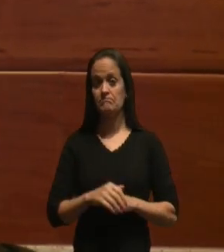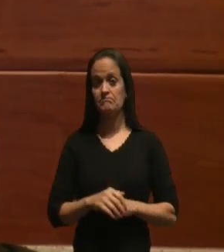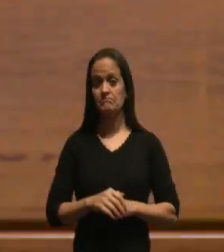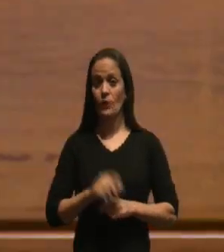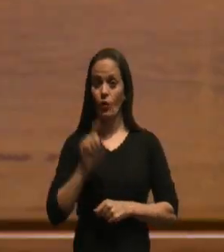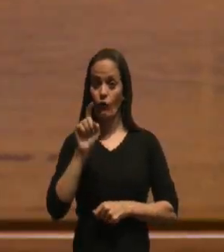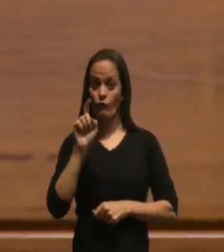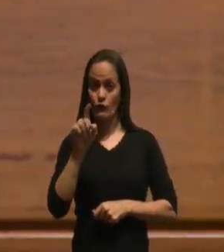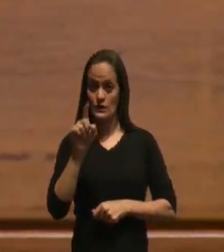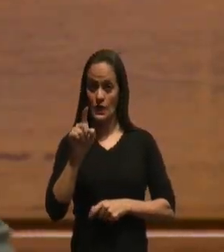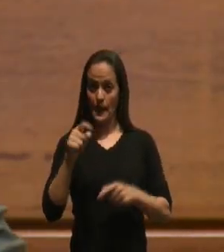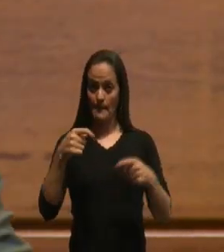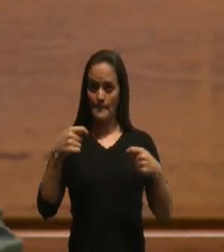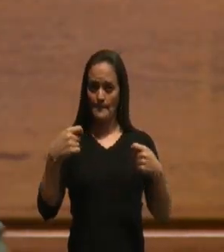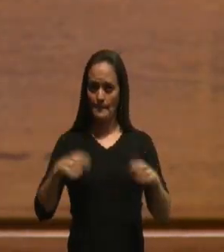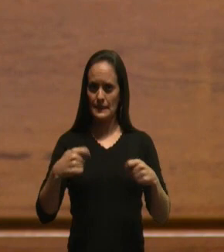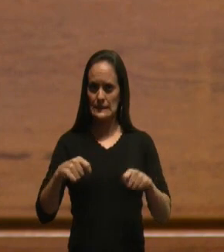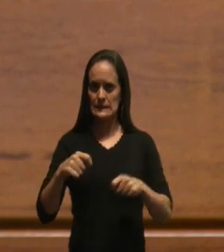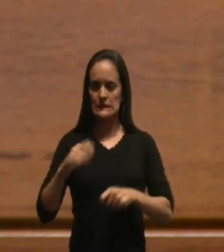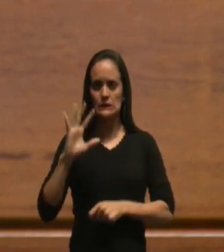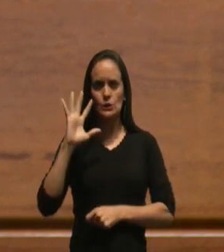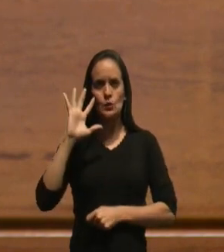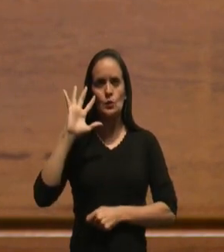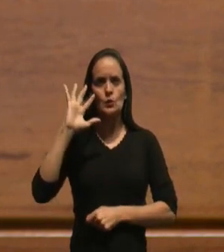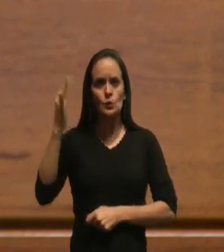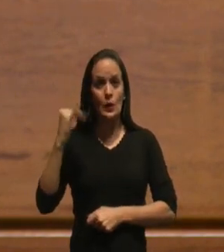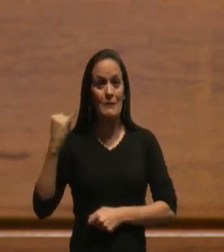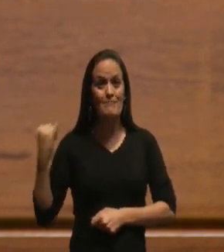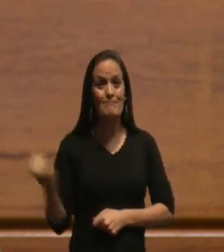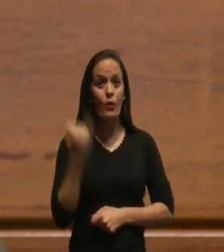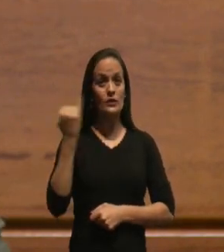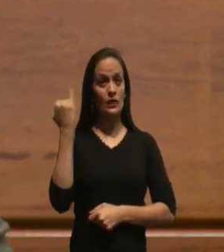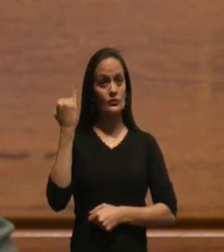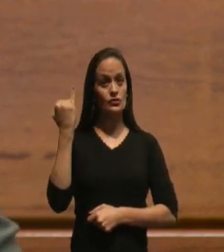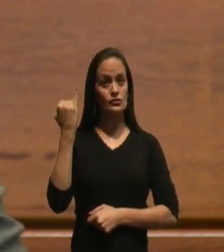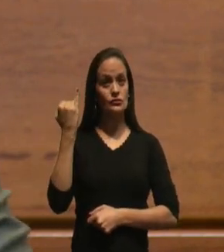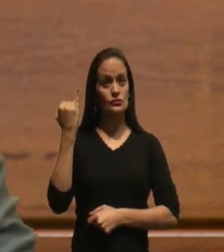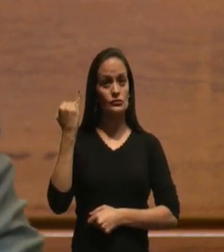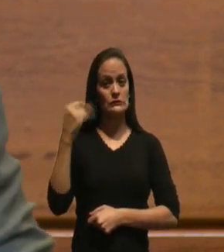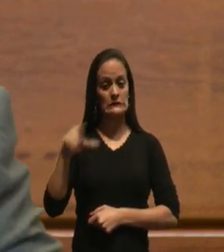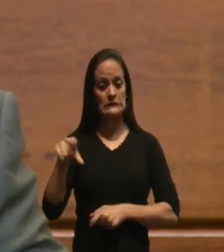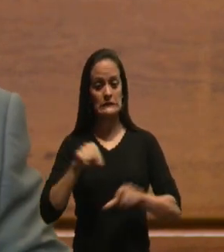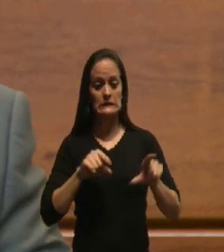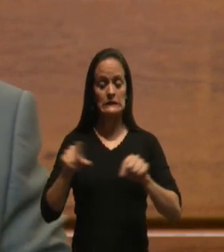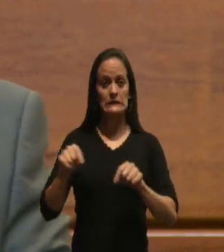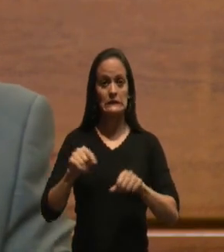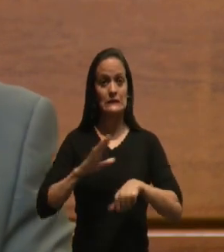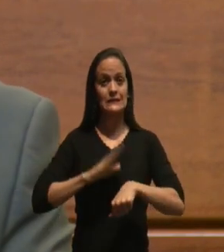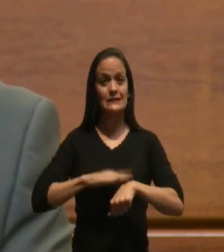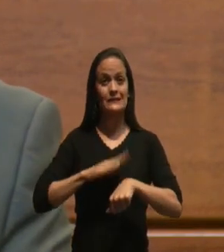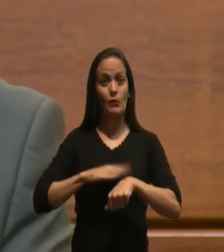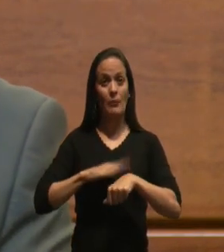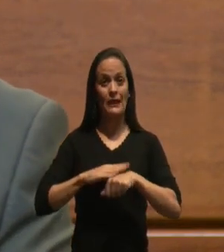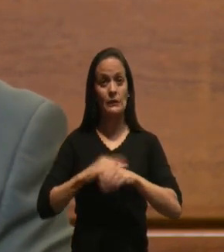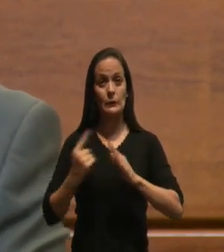Você precisa tomar uma decisão importante nestes dias de confinamento?